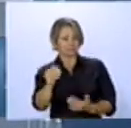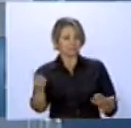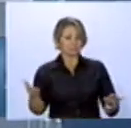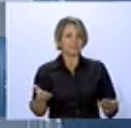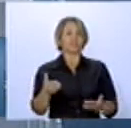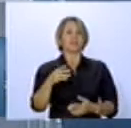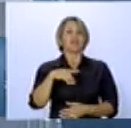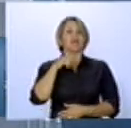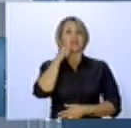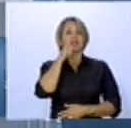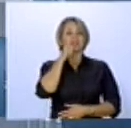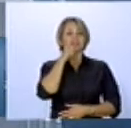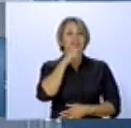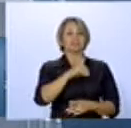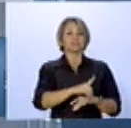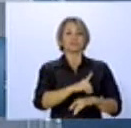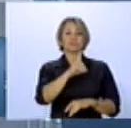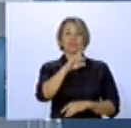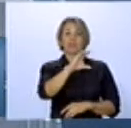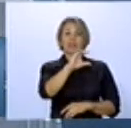Doutora Carmem